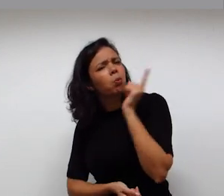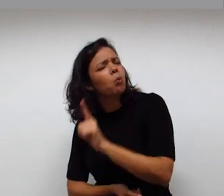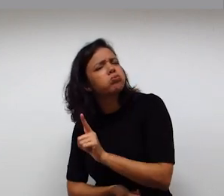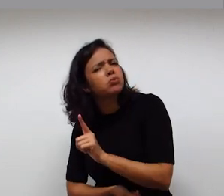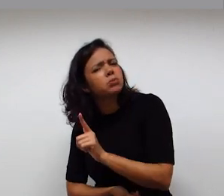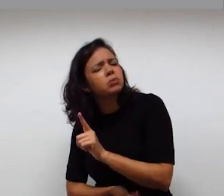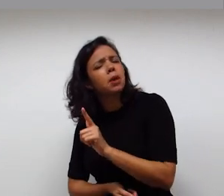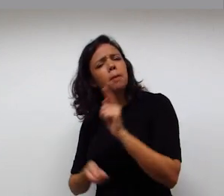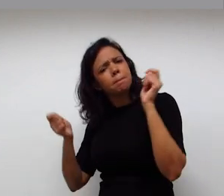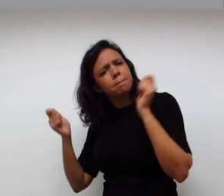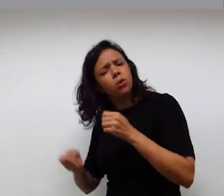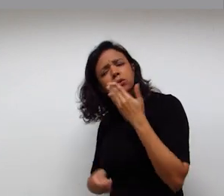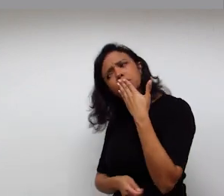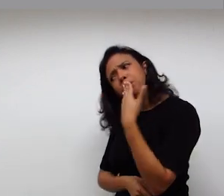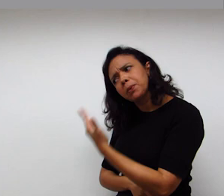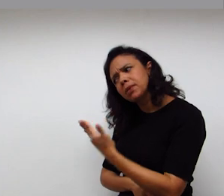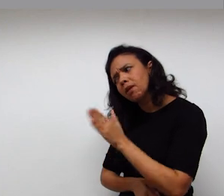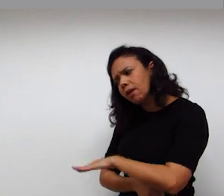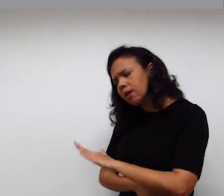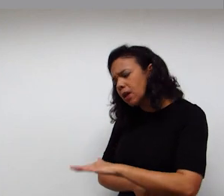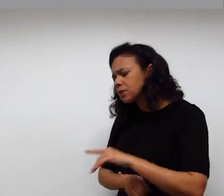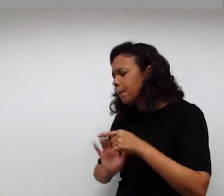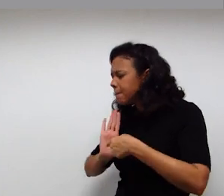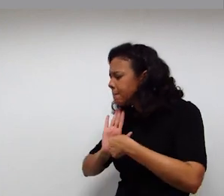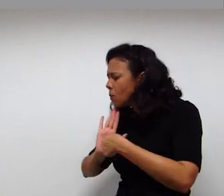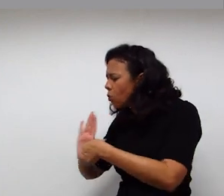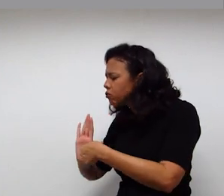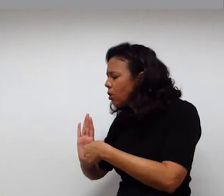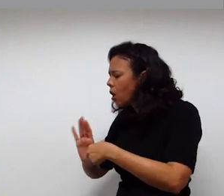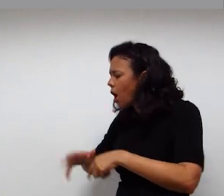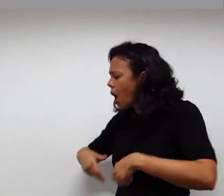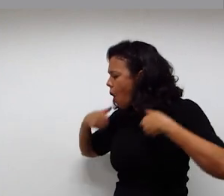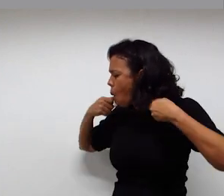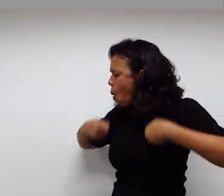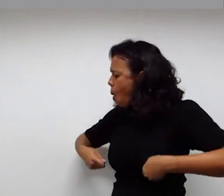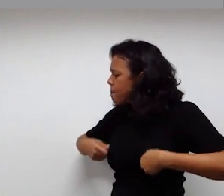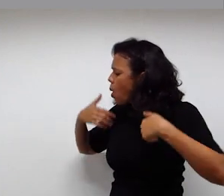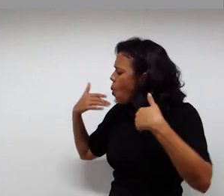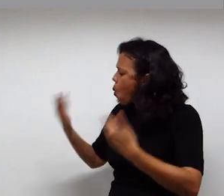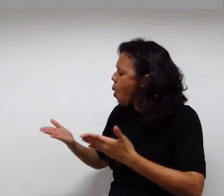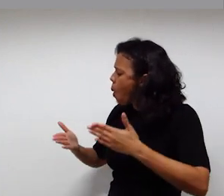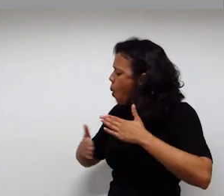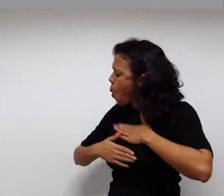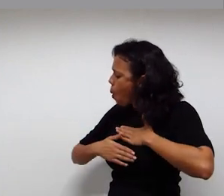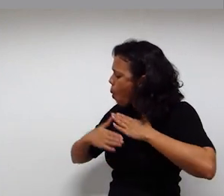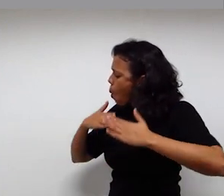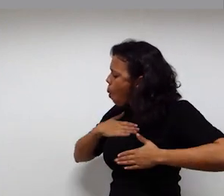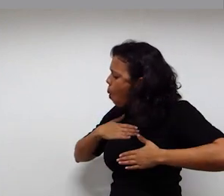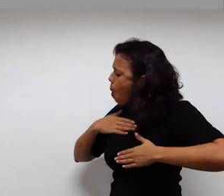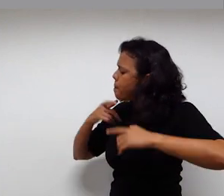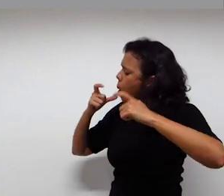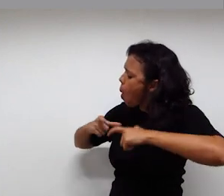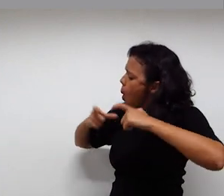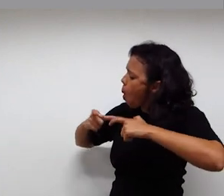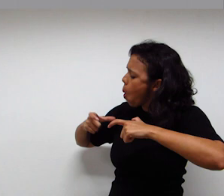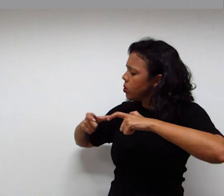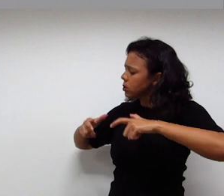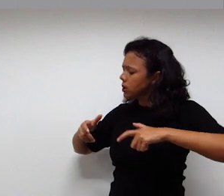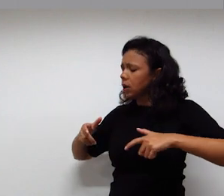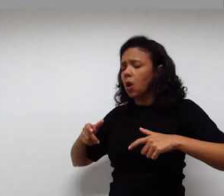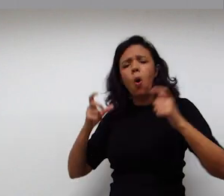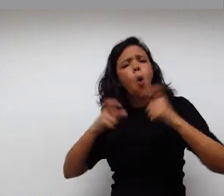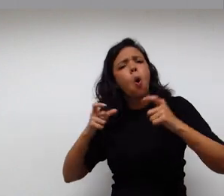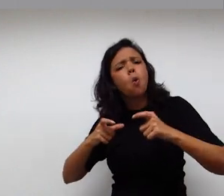pode pedir para a criança indicar em relação à roupa, qual é a parte que vai ser utilizada, por exemplo. Onde é que a gente